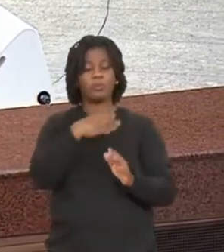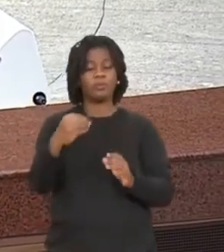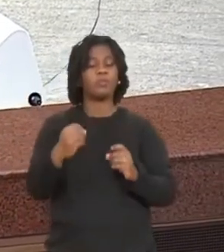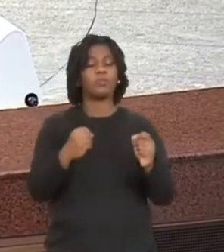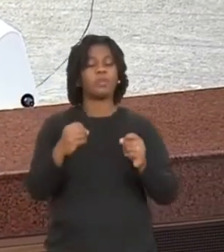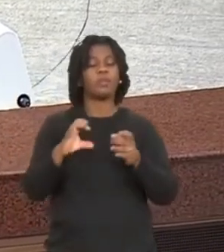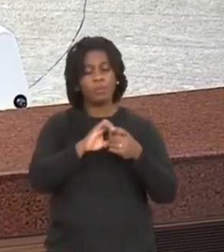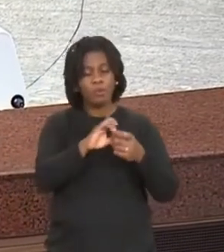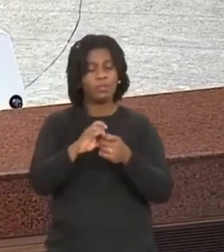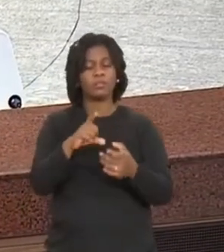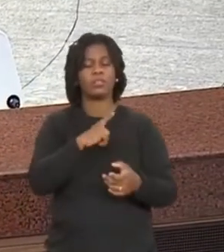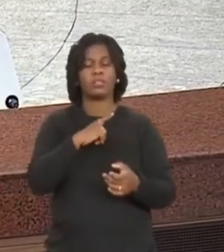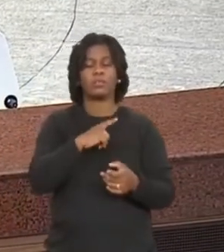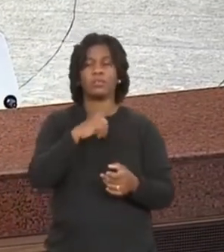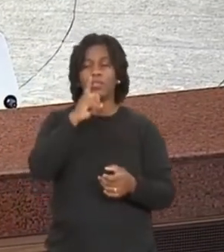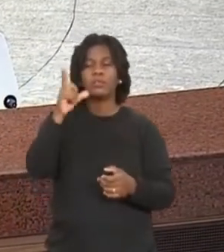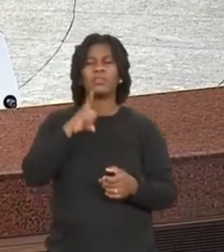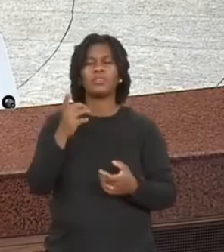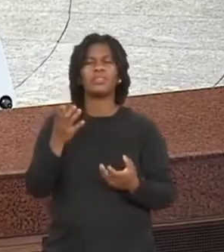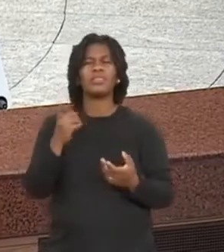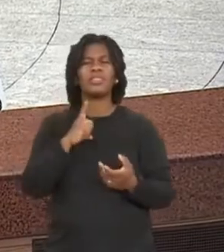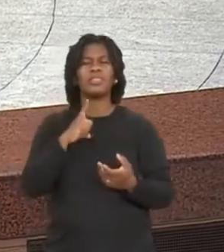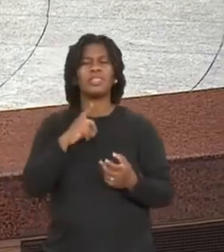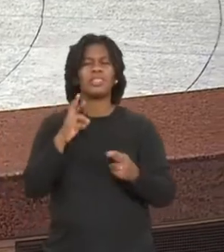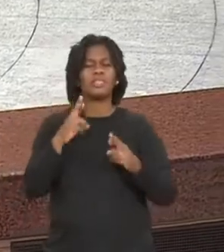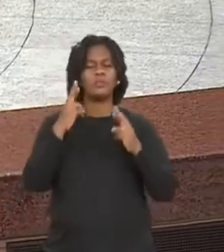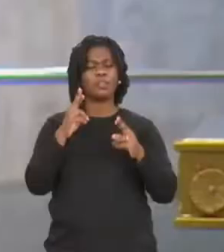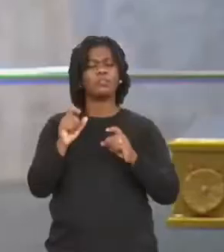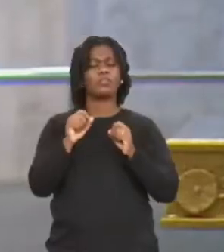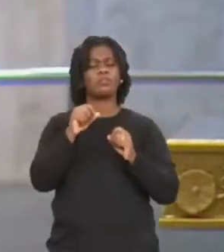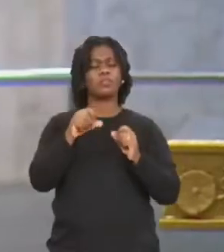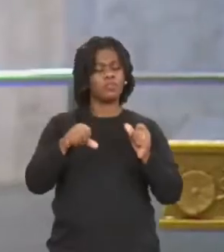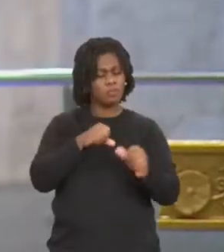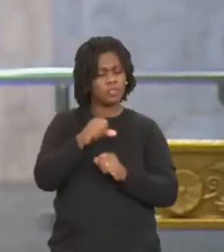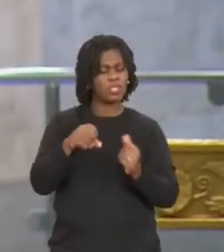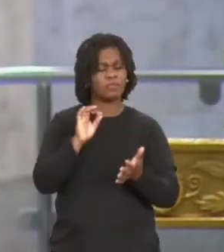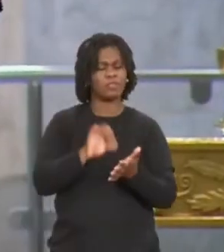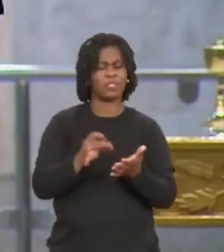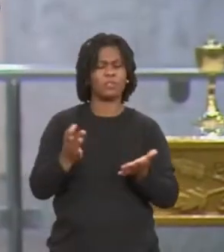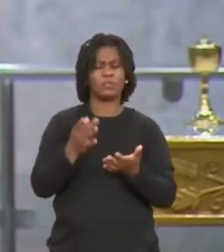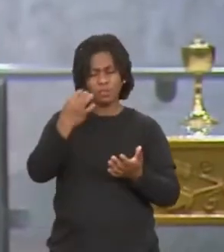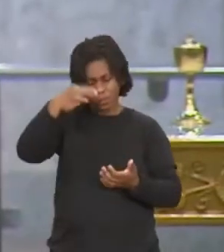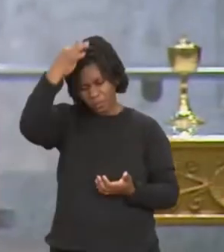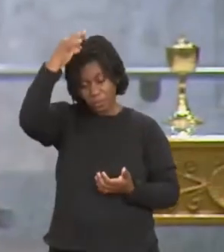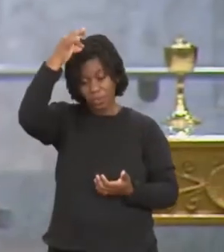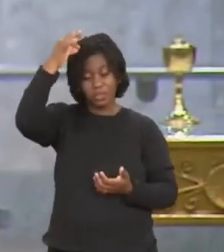Deus está com a esperança de você mudar hoje. O